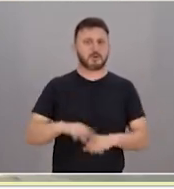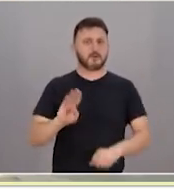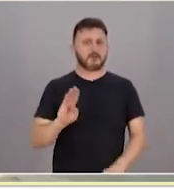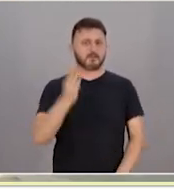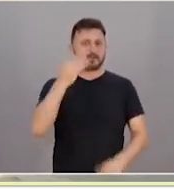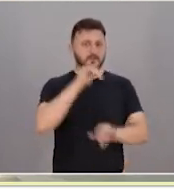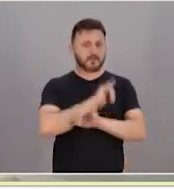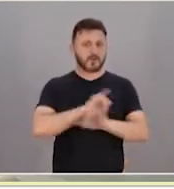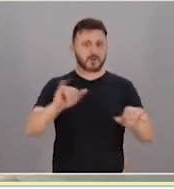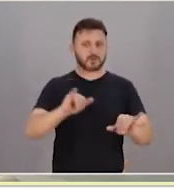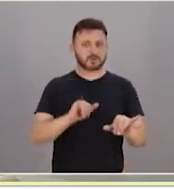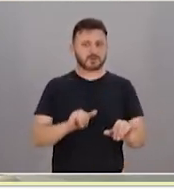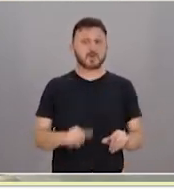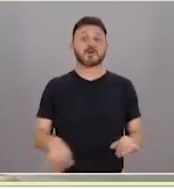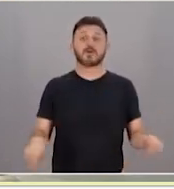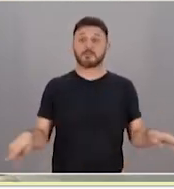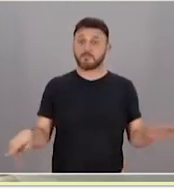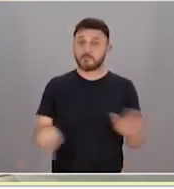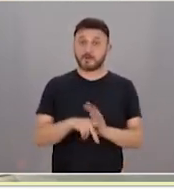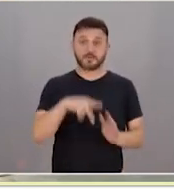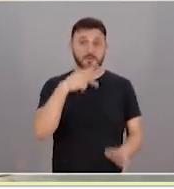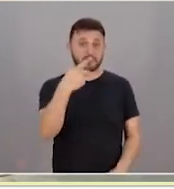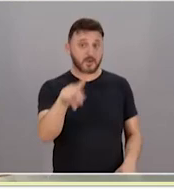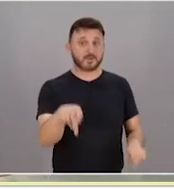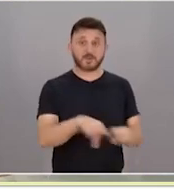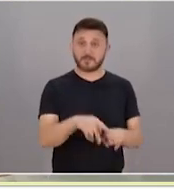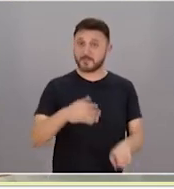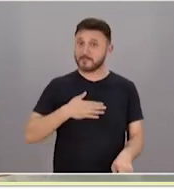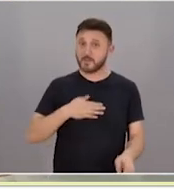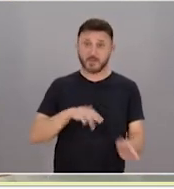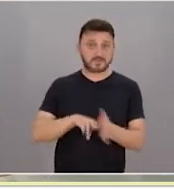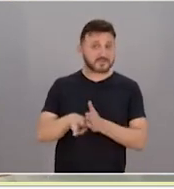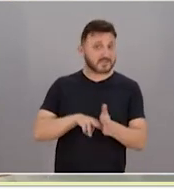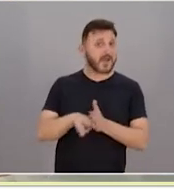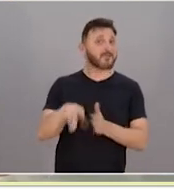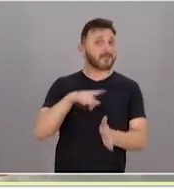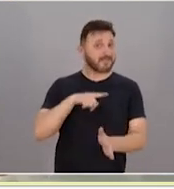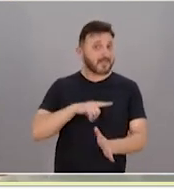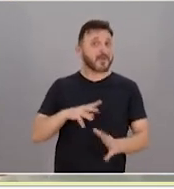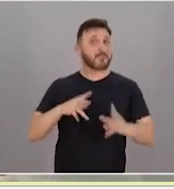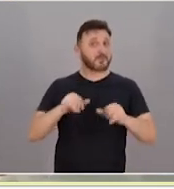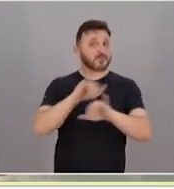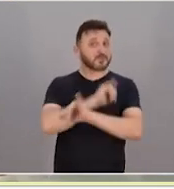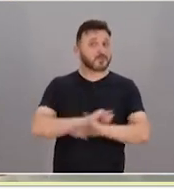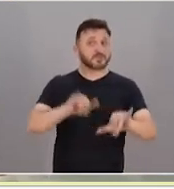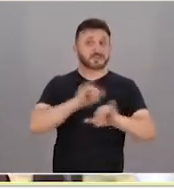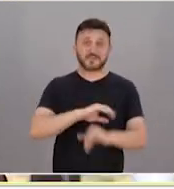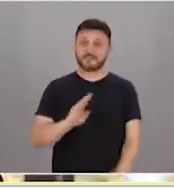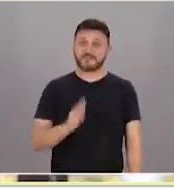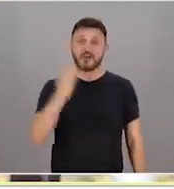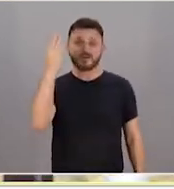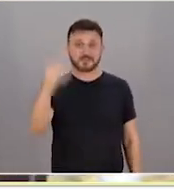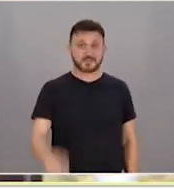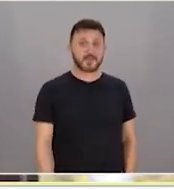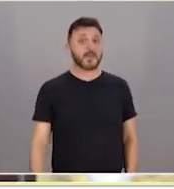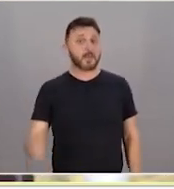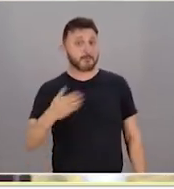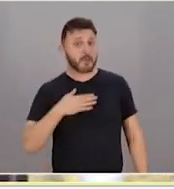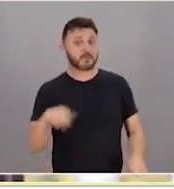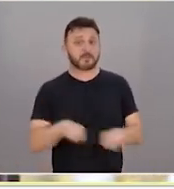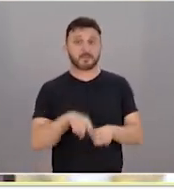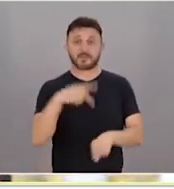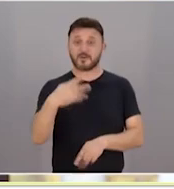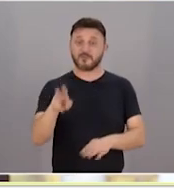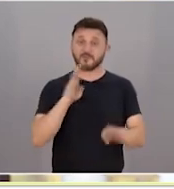isso passa pelo meu e pelo teu WhatsApp, viu? Passa pelo meu e pelo teu Facebook, passa